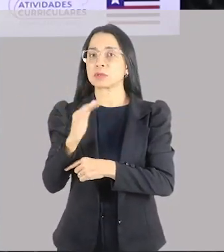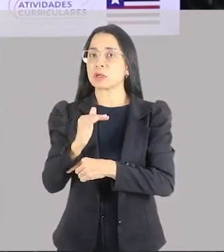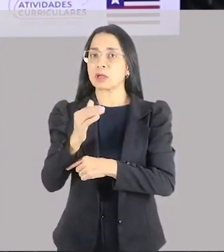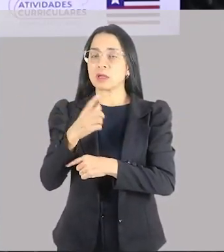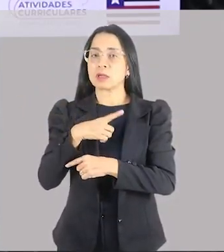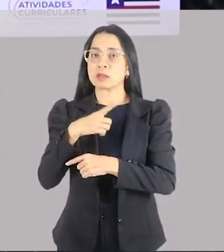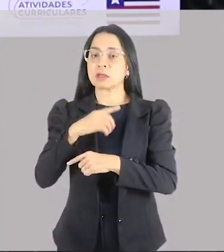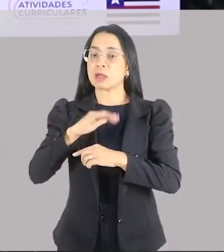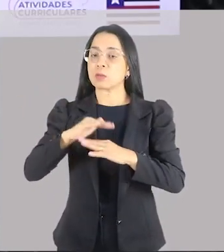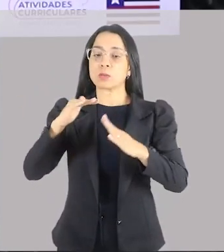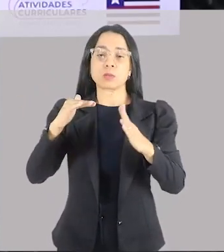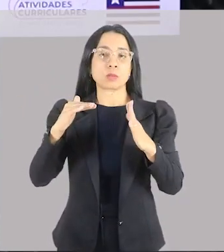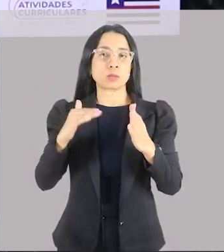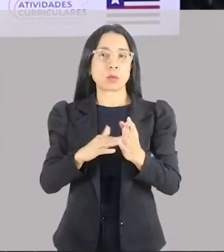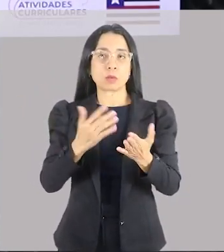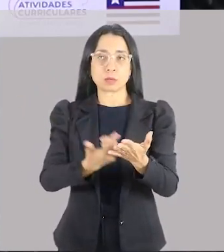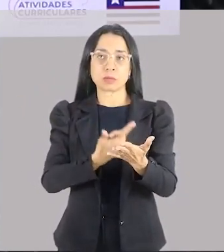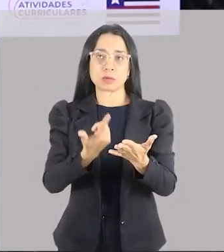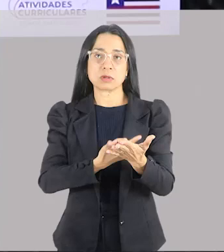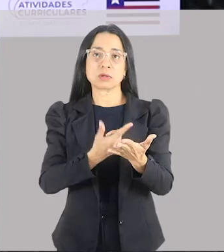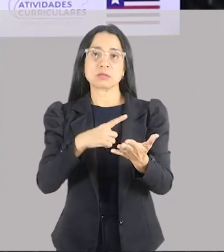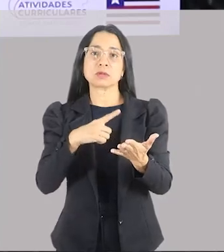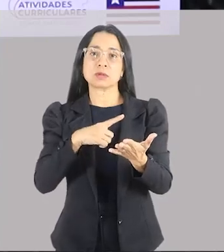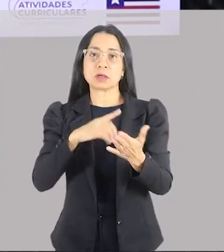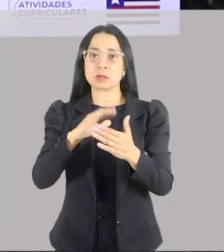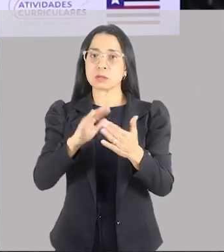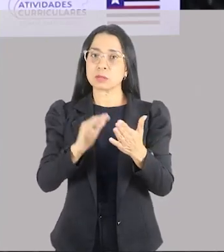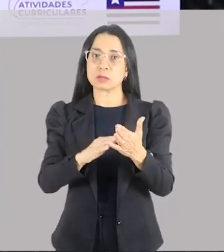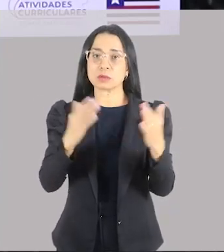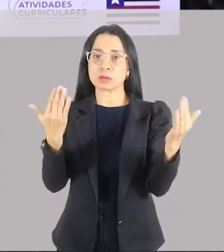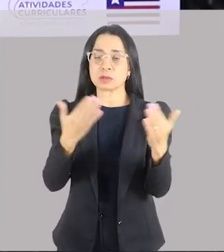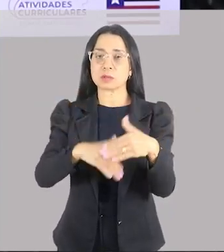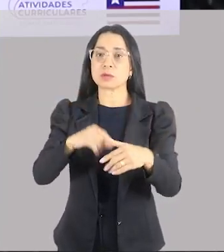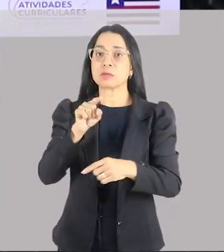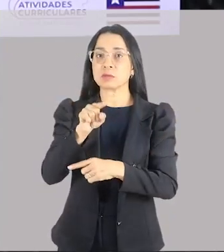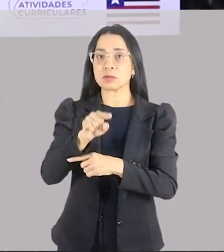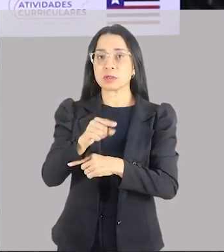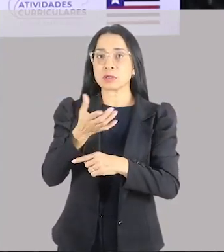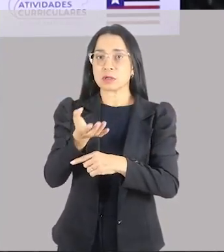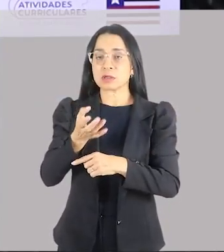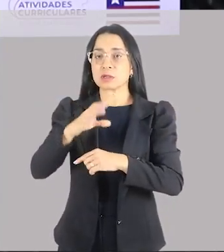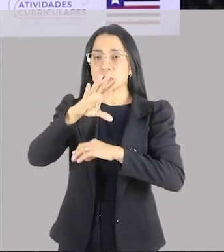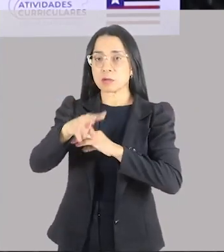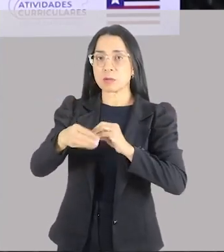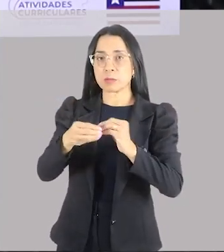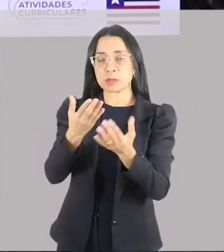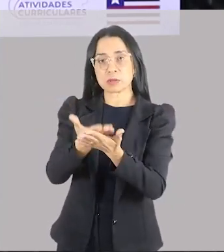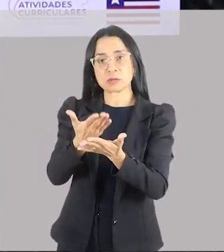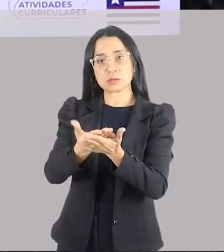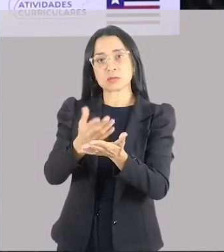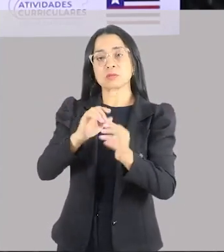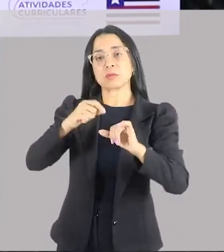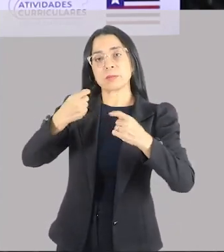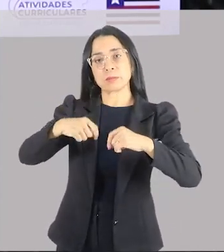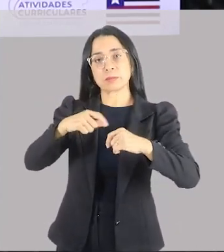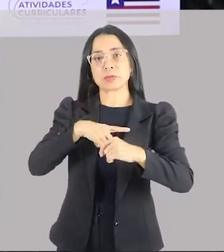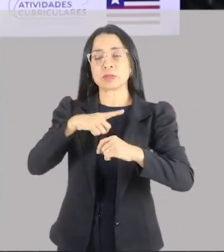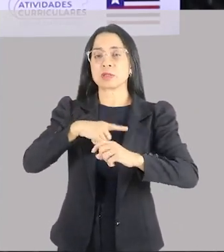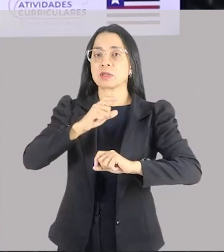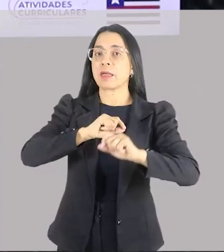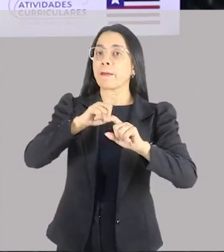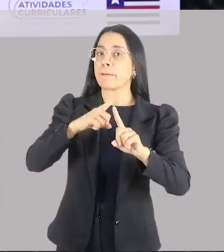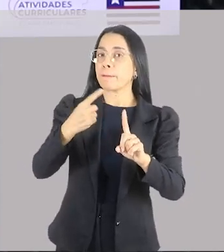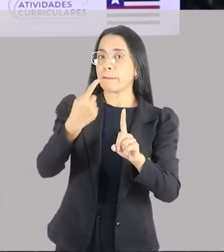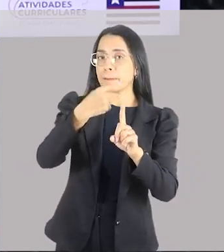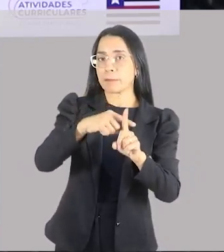livros, aparece quase em todas as provas, e você que quer complementar seus estudos ou fazer o vestibular, você precisa ter mais informações sobre esta